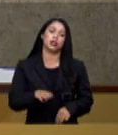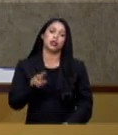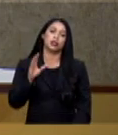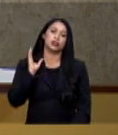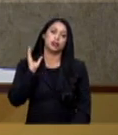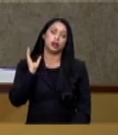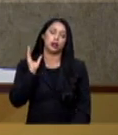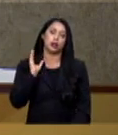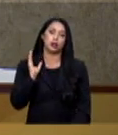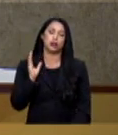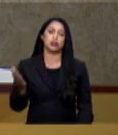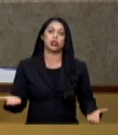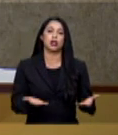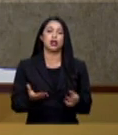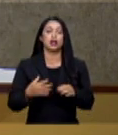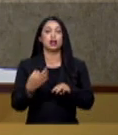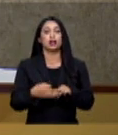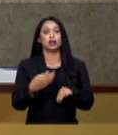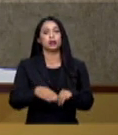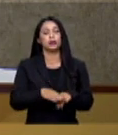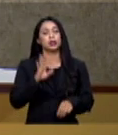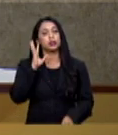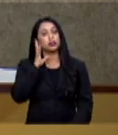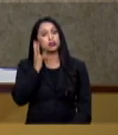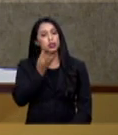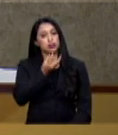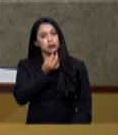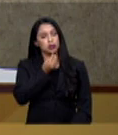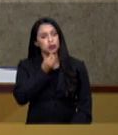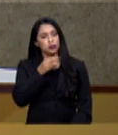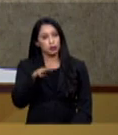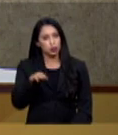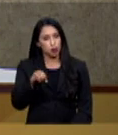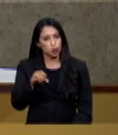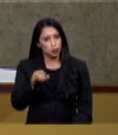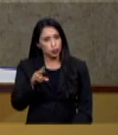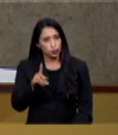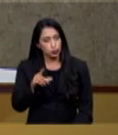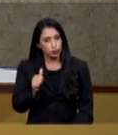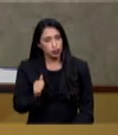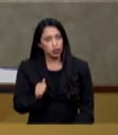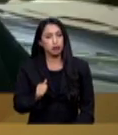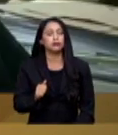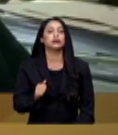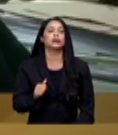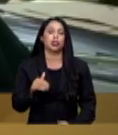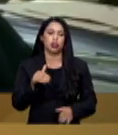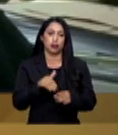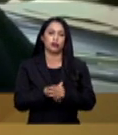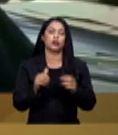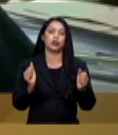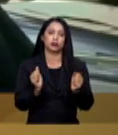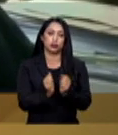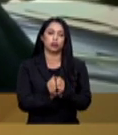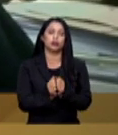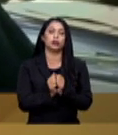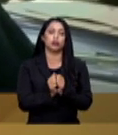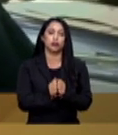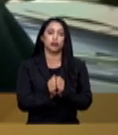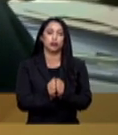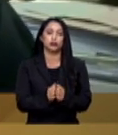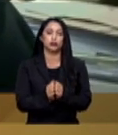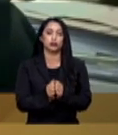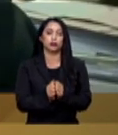Weber. Ministro Dias Toffoli, Vossa Excelência, modula. Acompanho a modulação sugerida